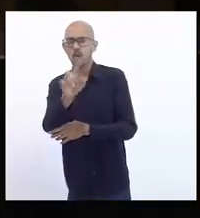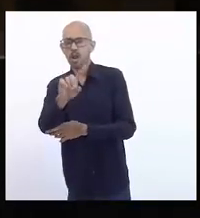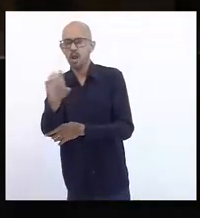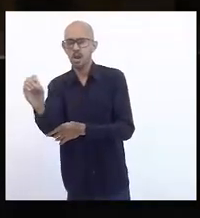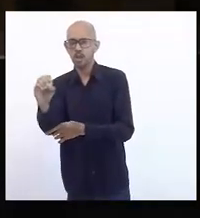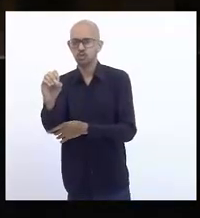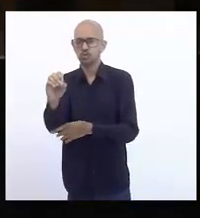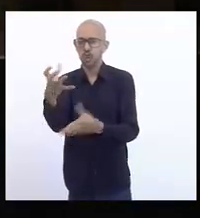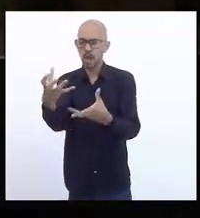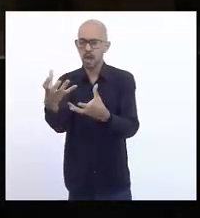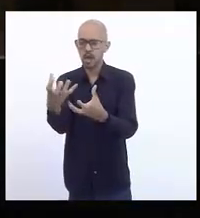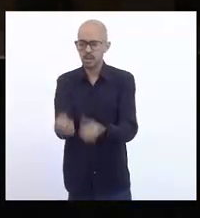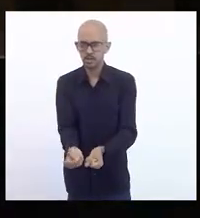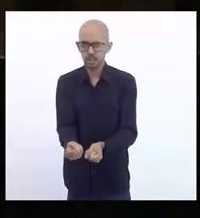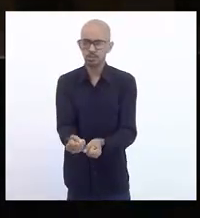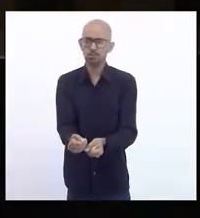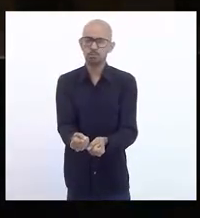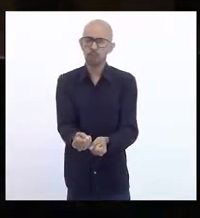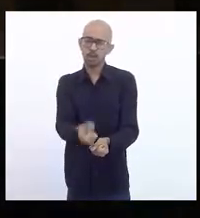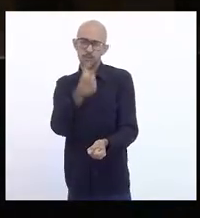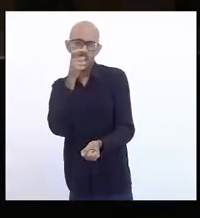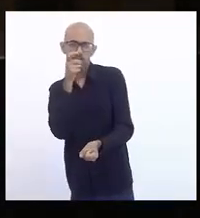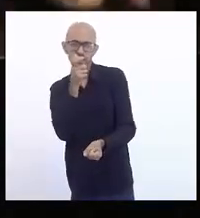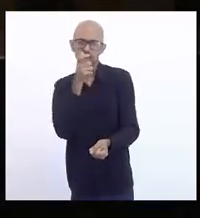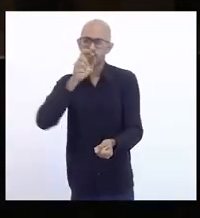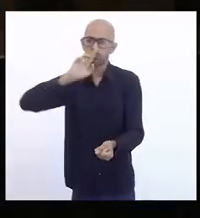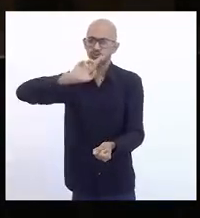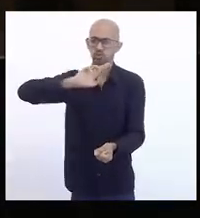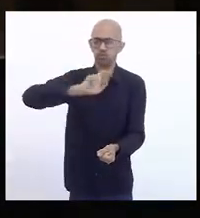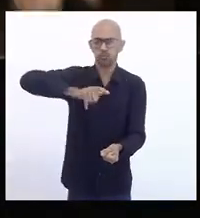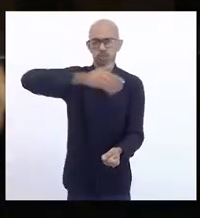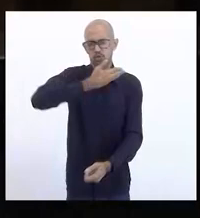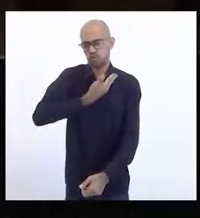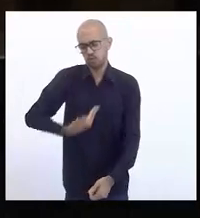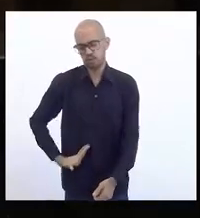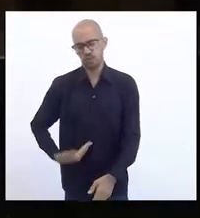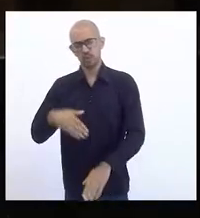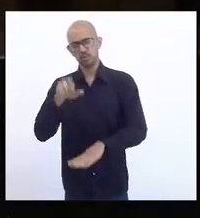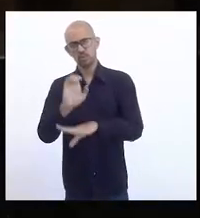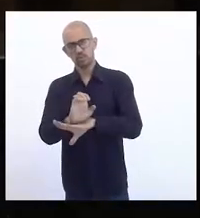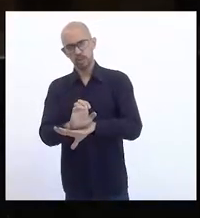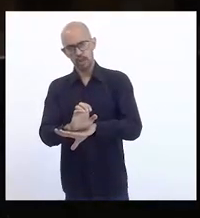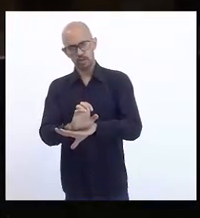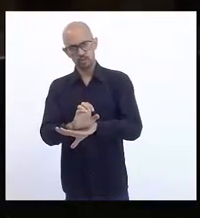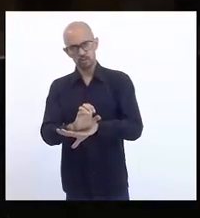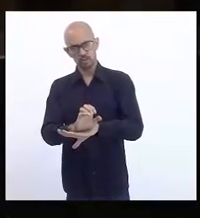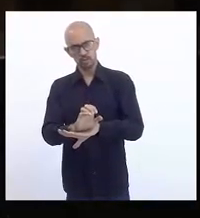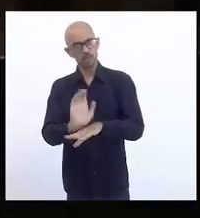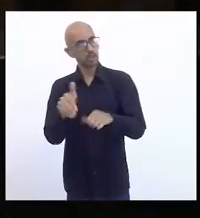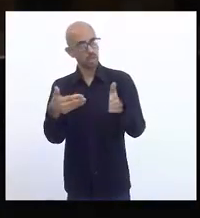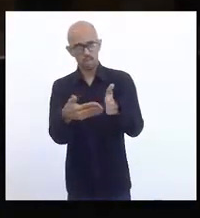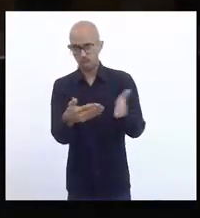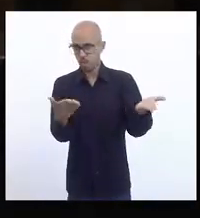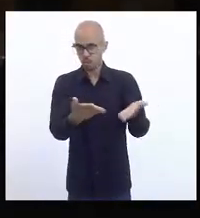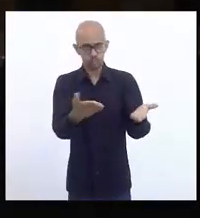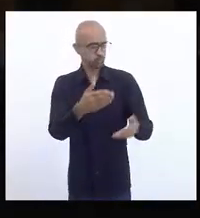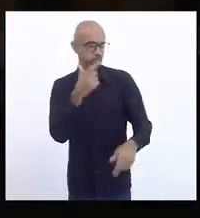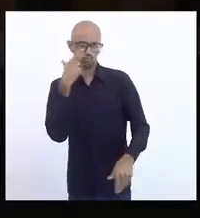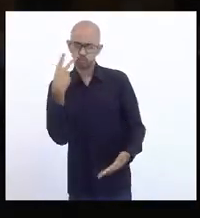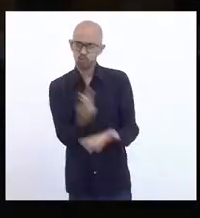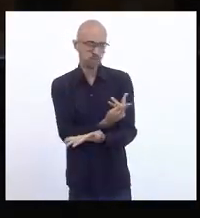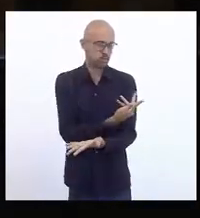a receber uma atenção diferente do governo do Estado, que não estava acontecendo.